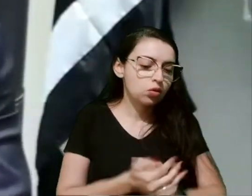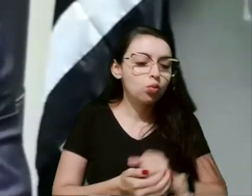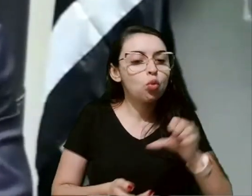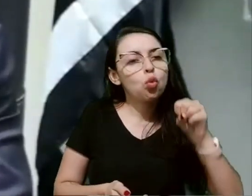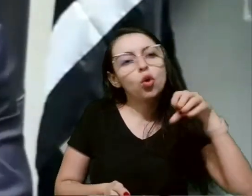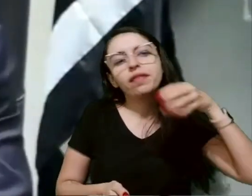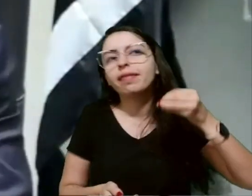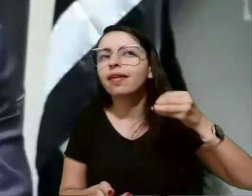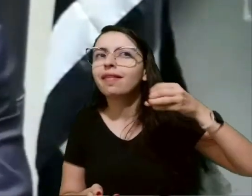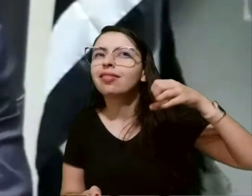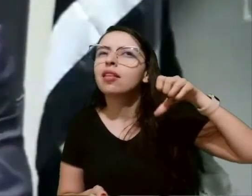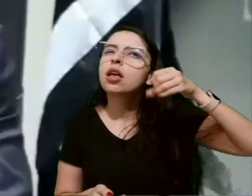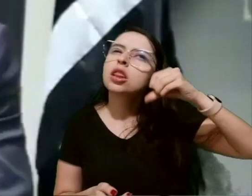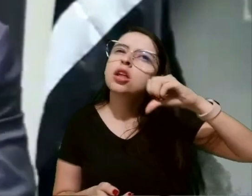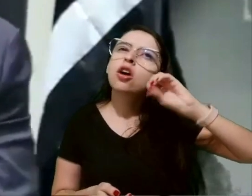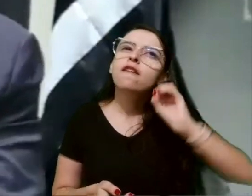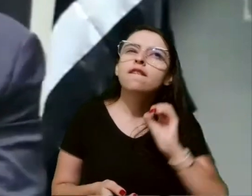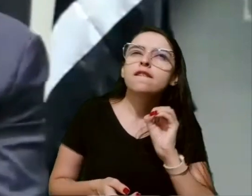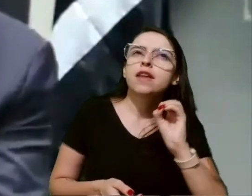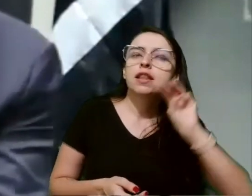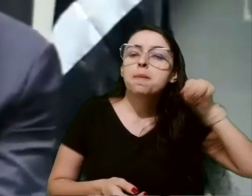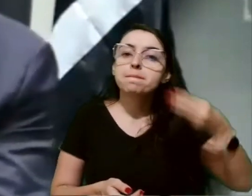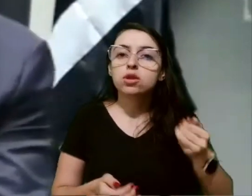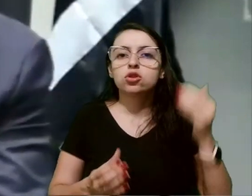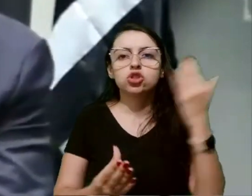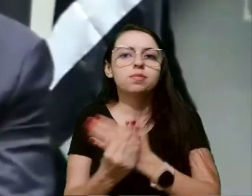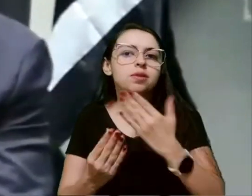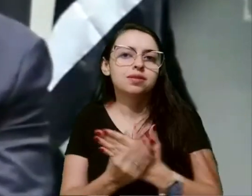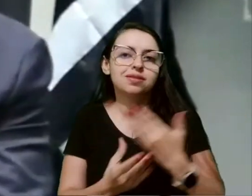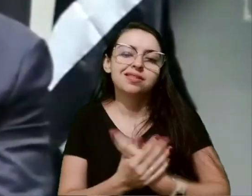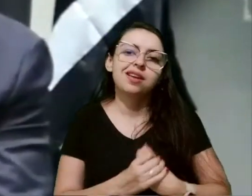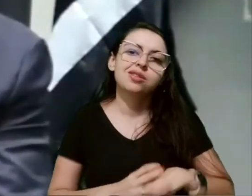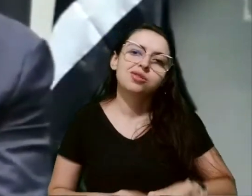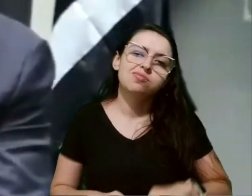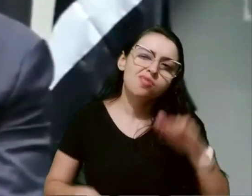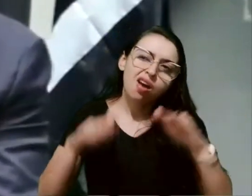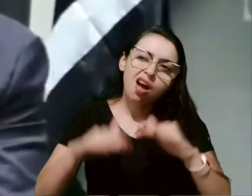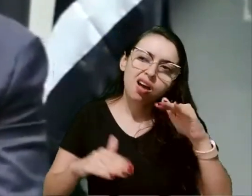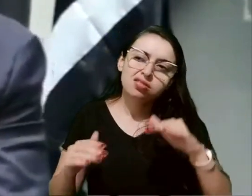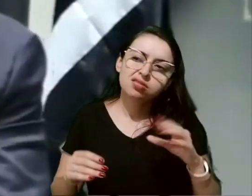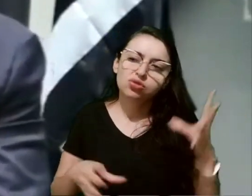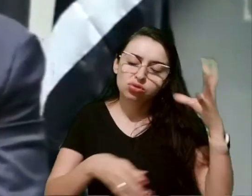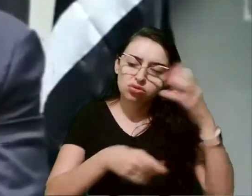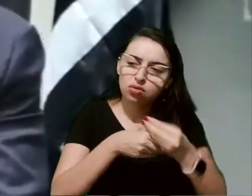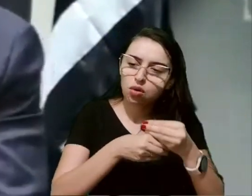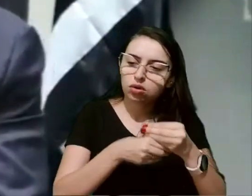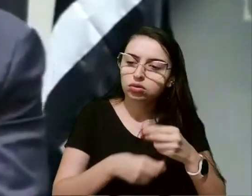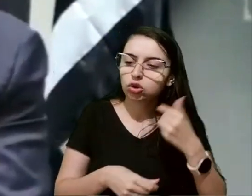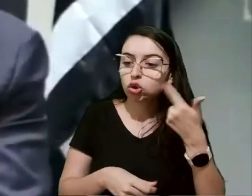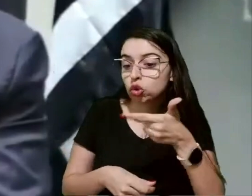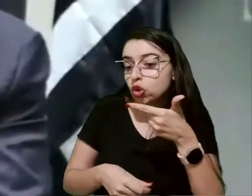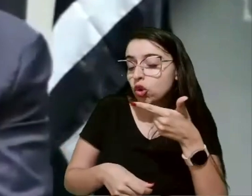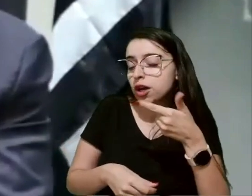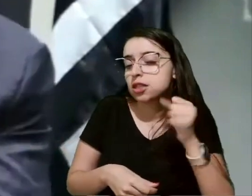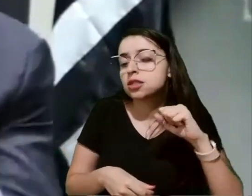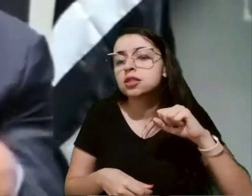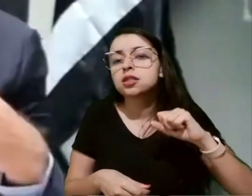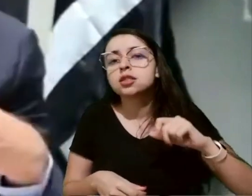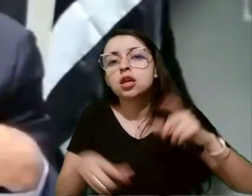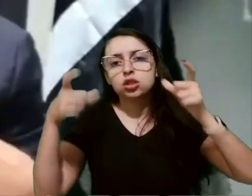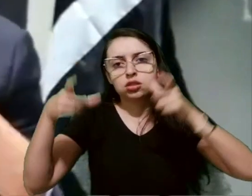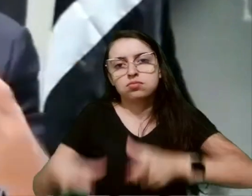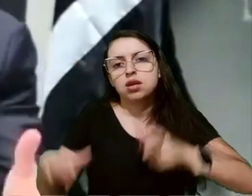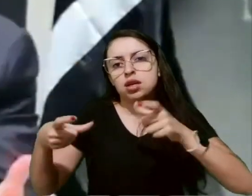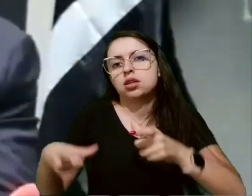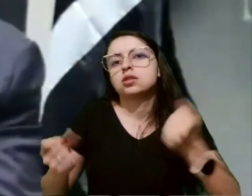80, 90 milhões de processos, né, o que dá quase que na conta, né, se você tem 2 polos por processo, você fala, tem